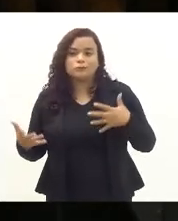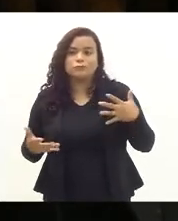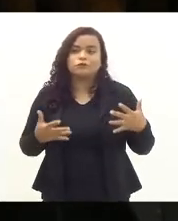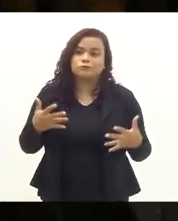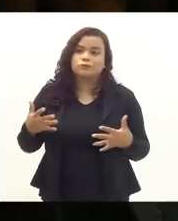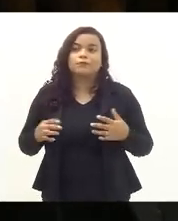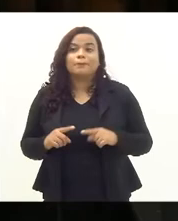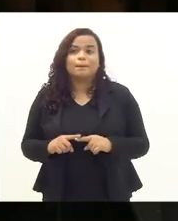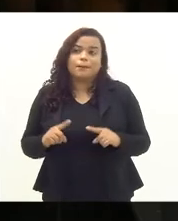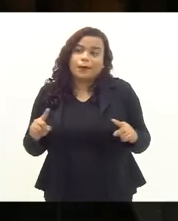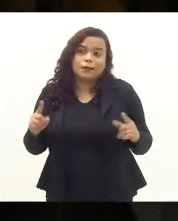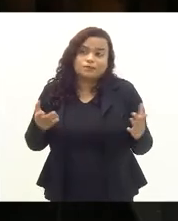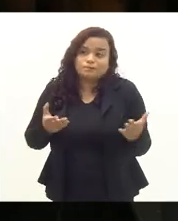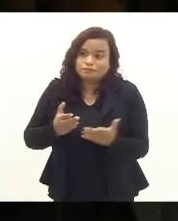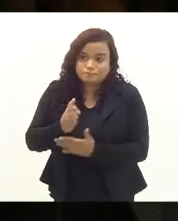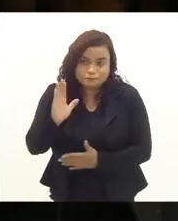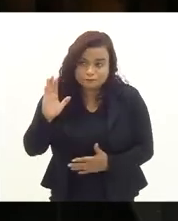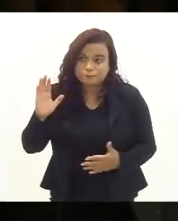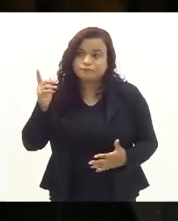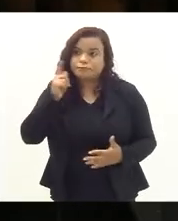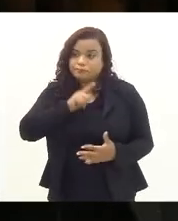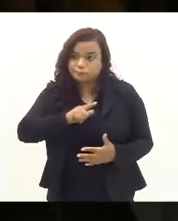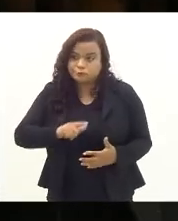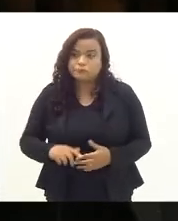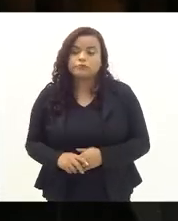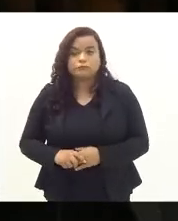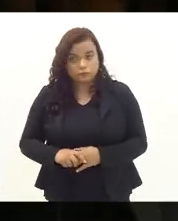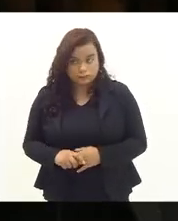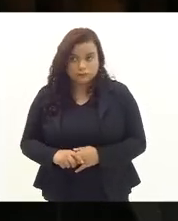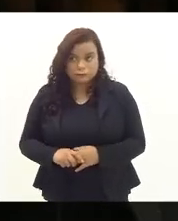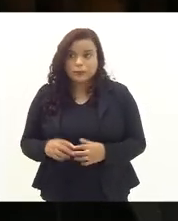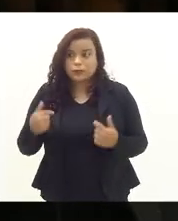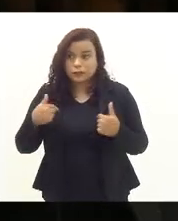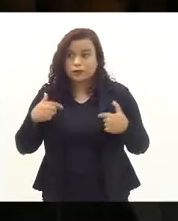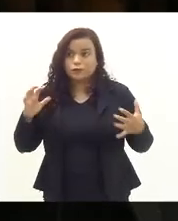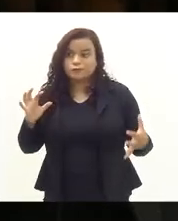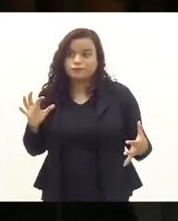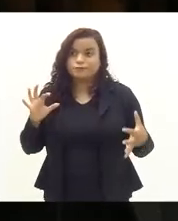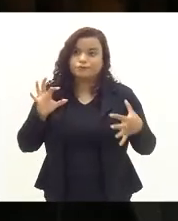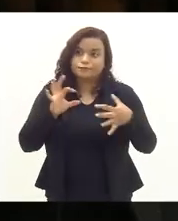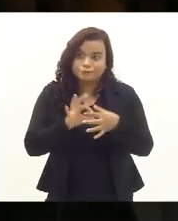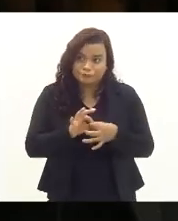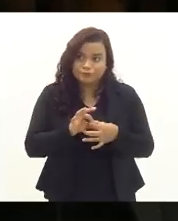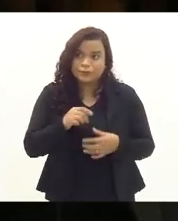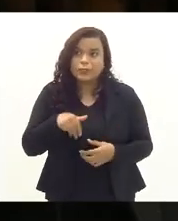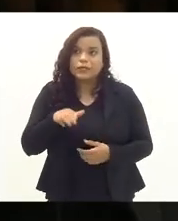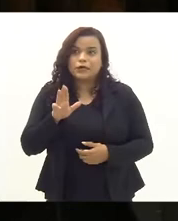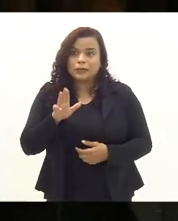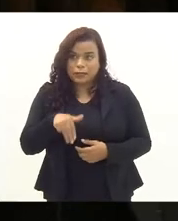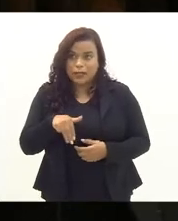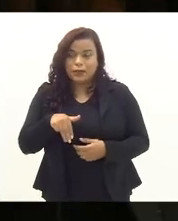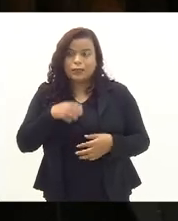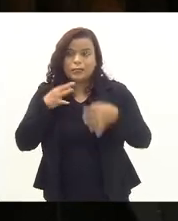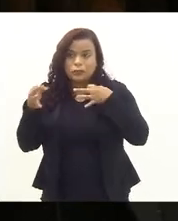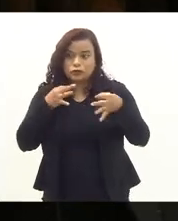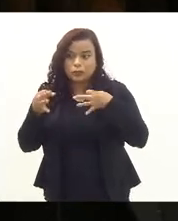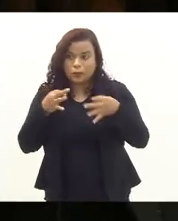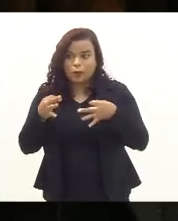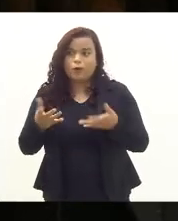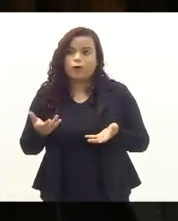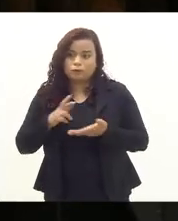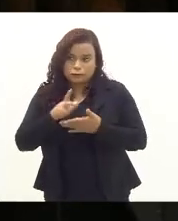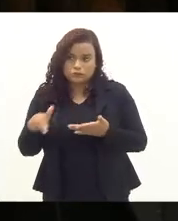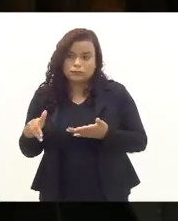Mas como que foi aprovado no final das contas e eu me associei aqueles que Cristo teria hora criticaram